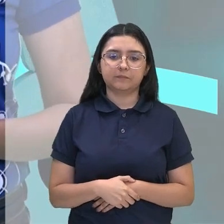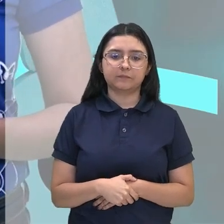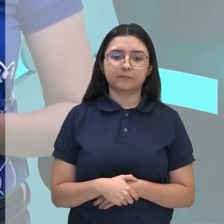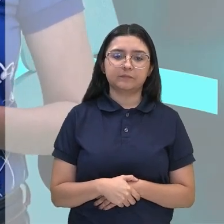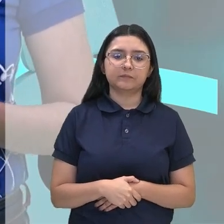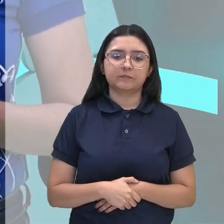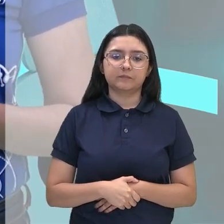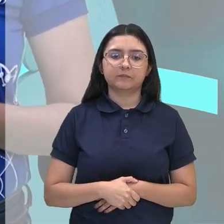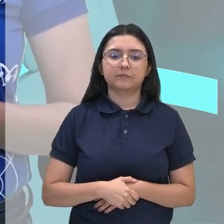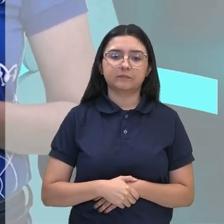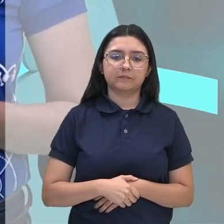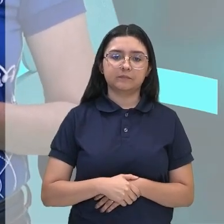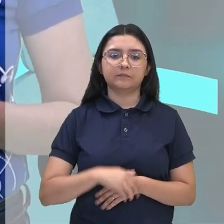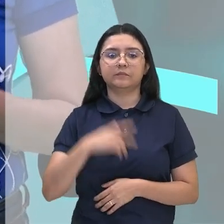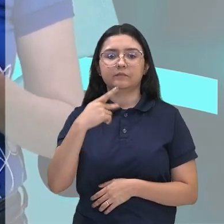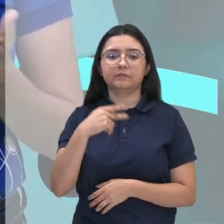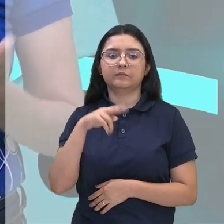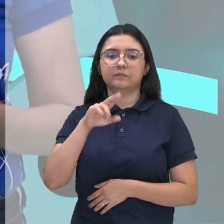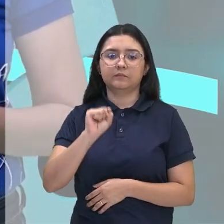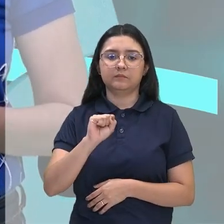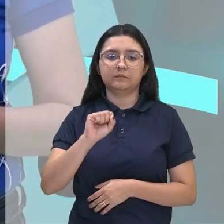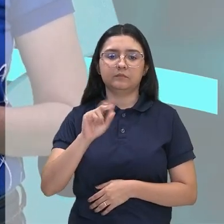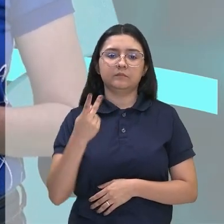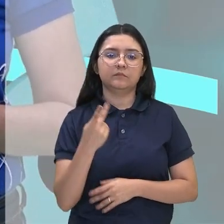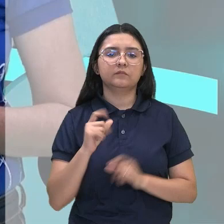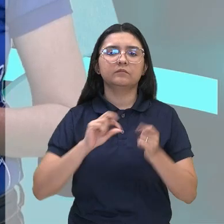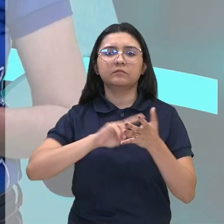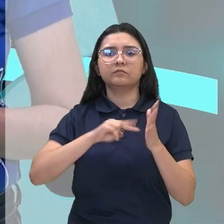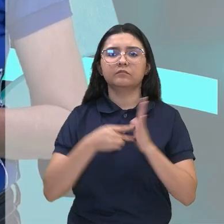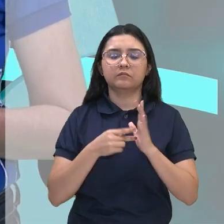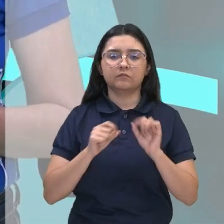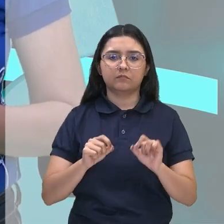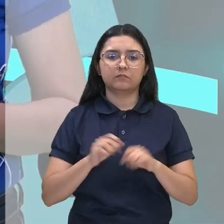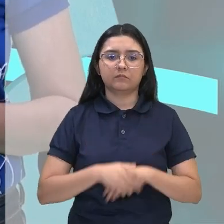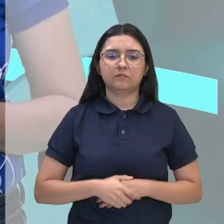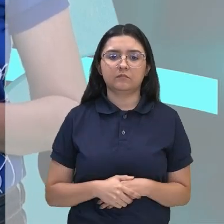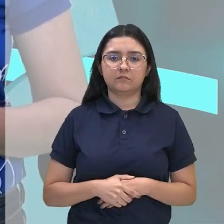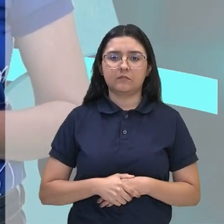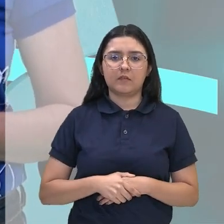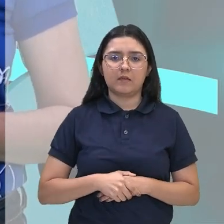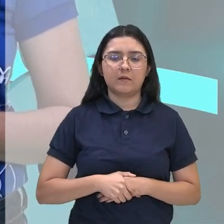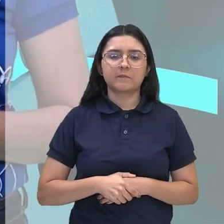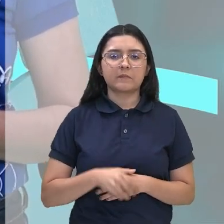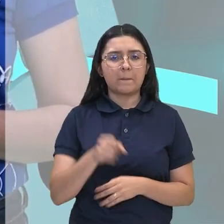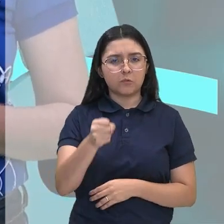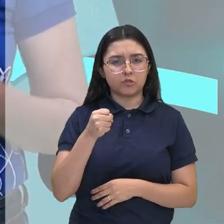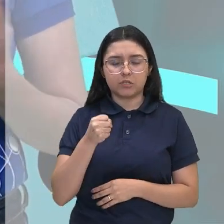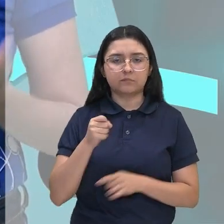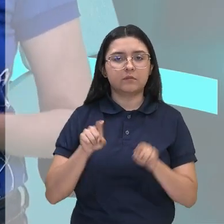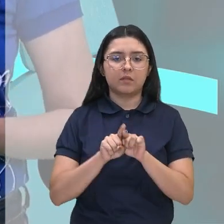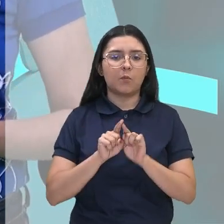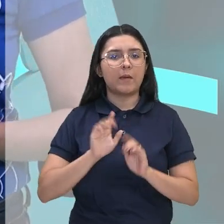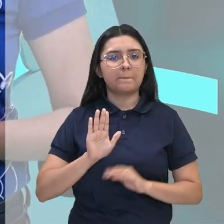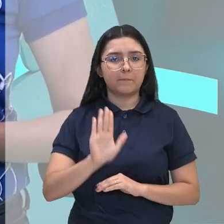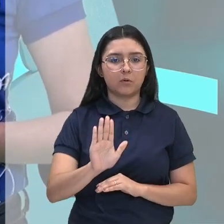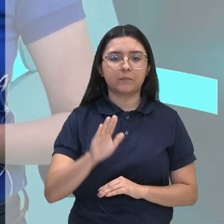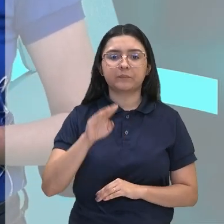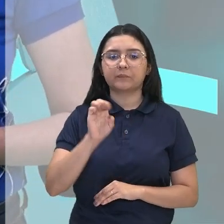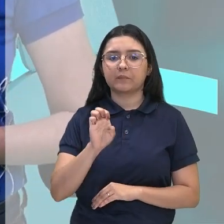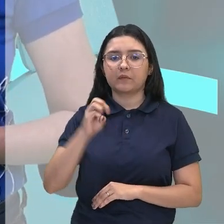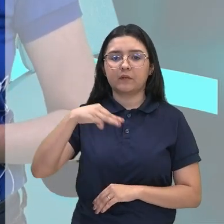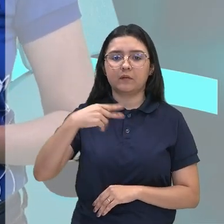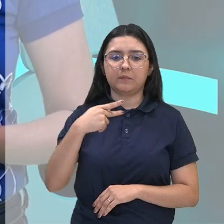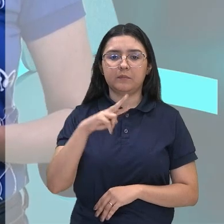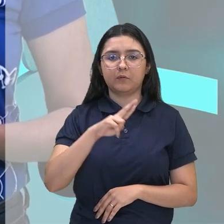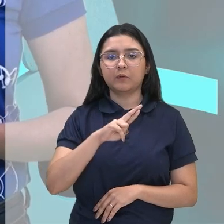certo? Push. Push é puxar, né? Não, é empurrar, ok?